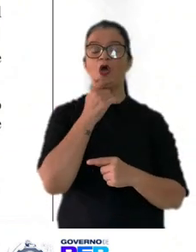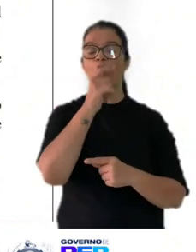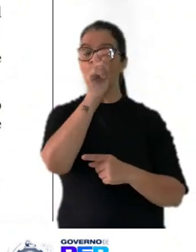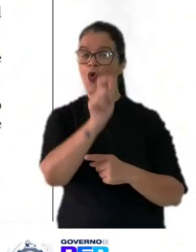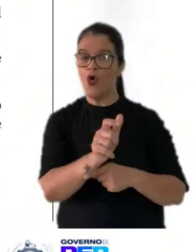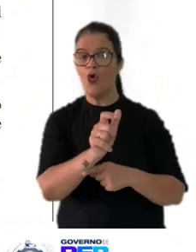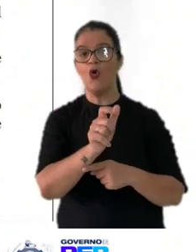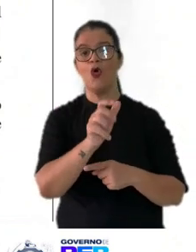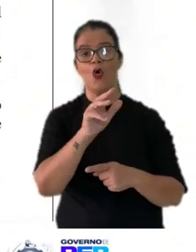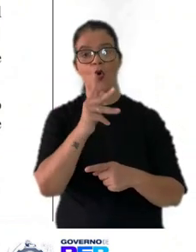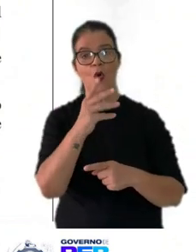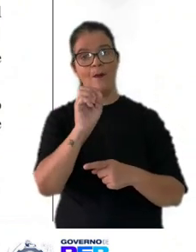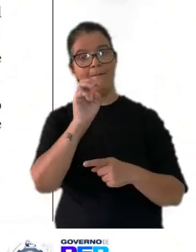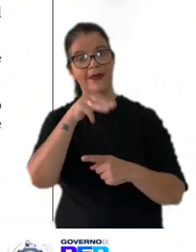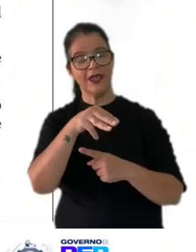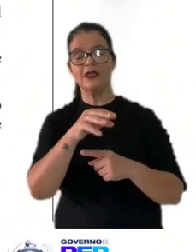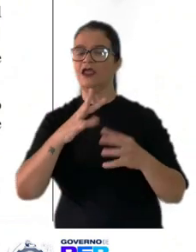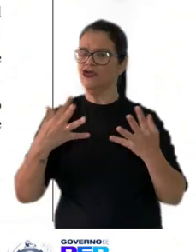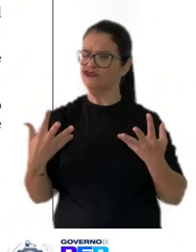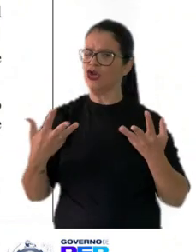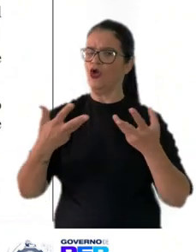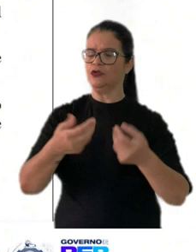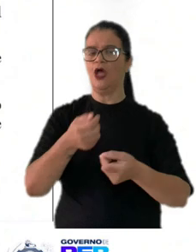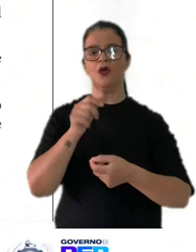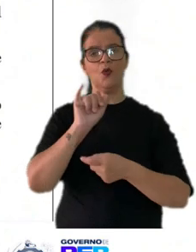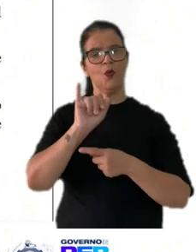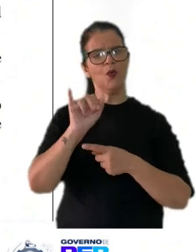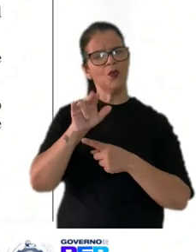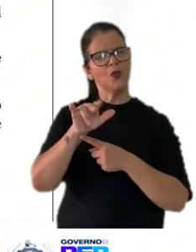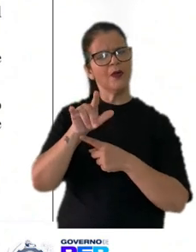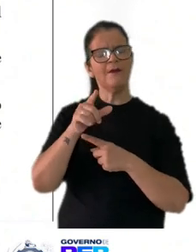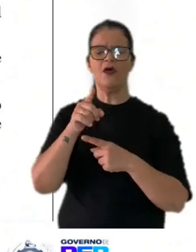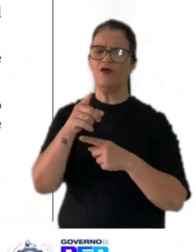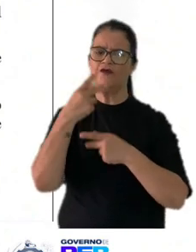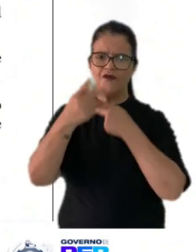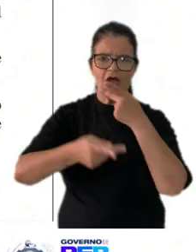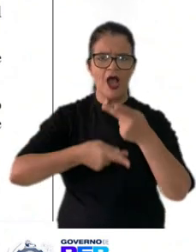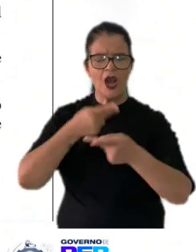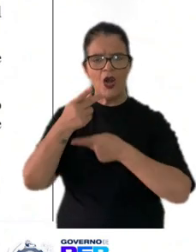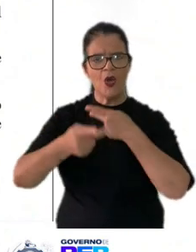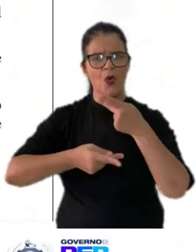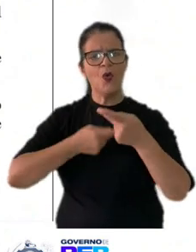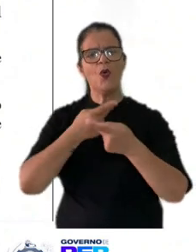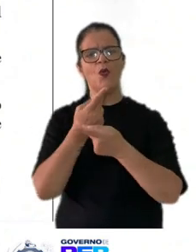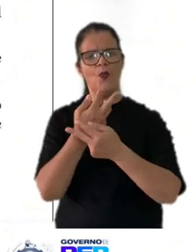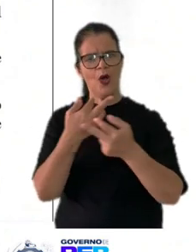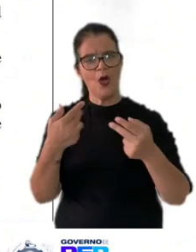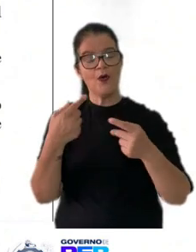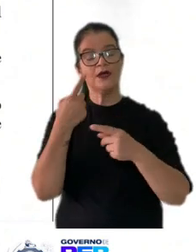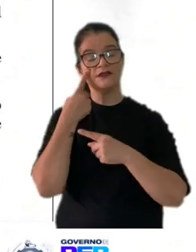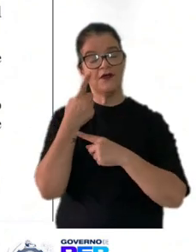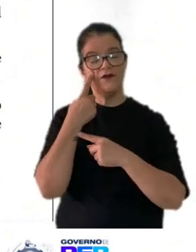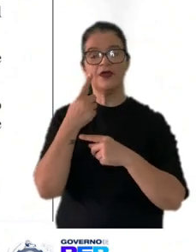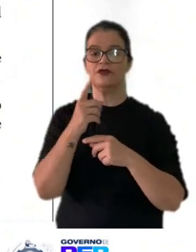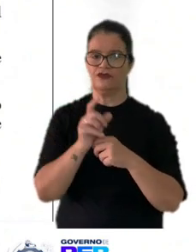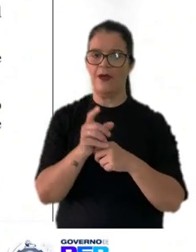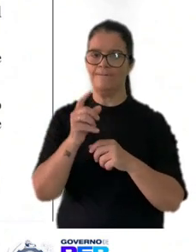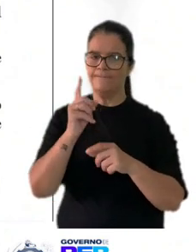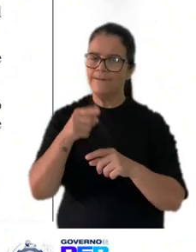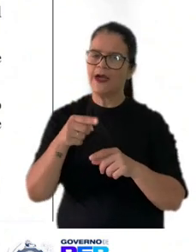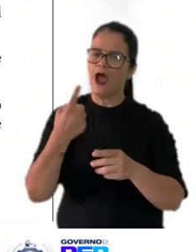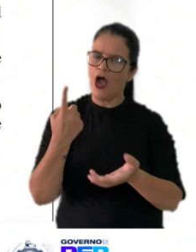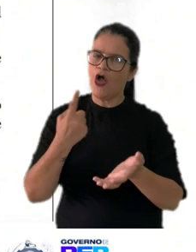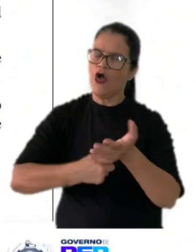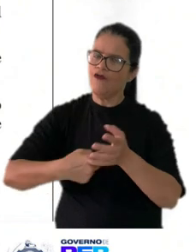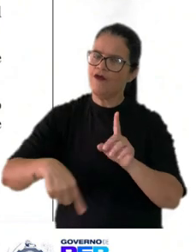e o irmãozinho aqui fala awesome essa é uma expressão para confirmar a parte positiva do comentário ou